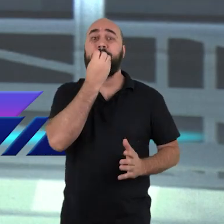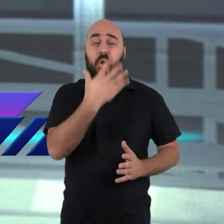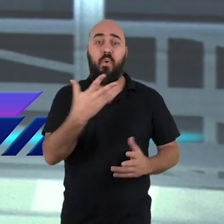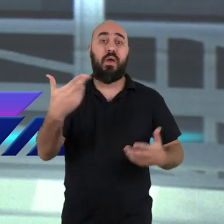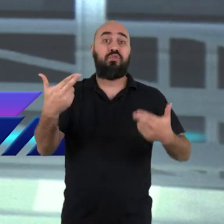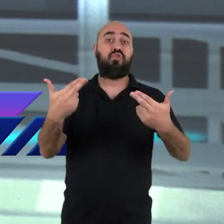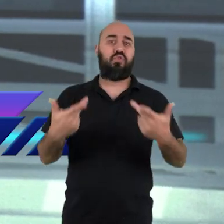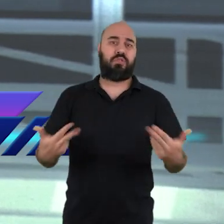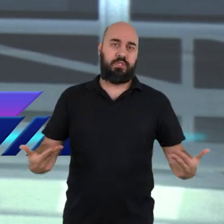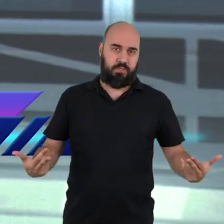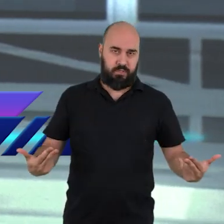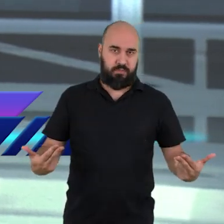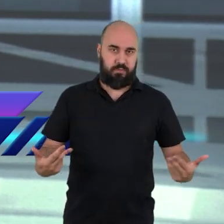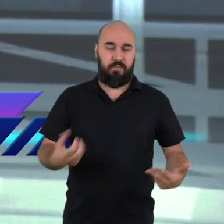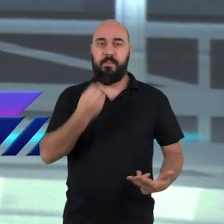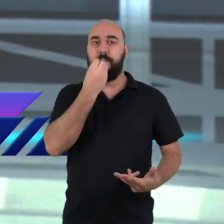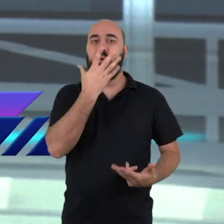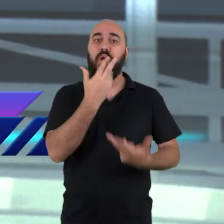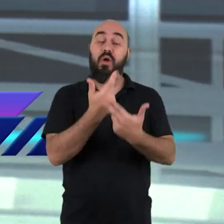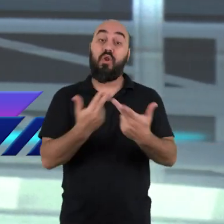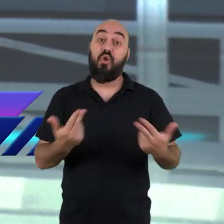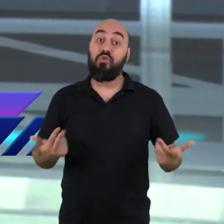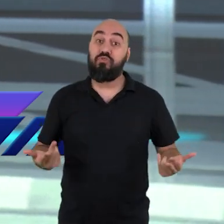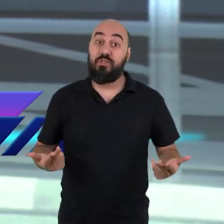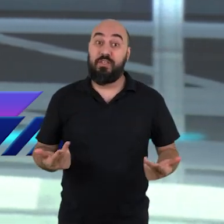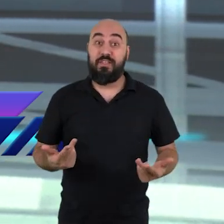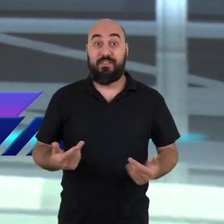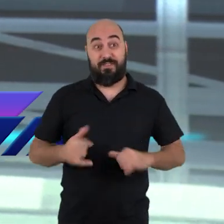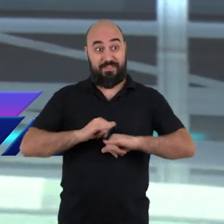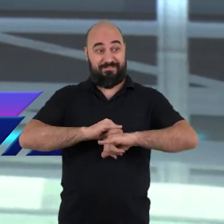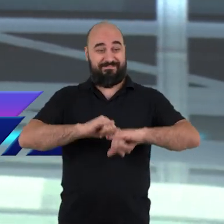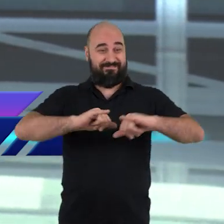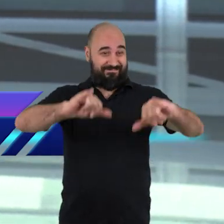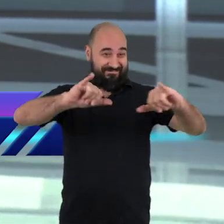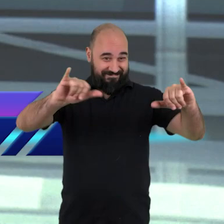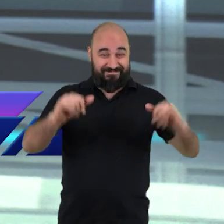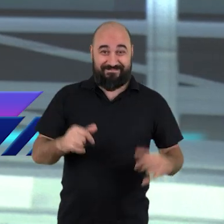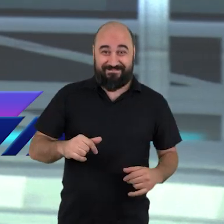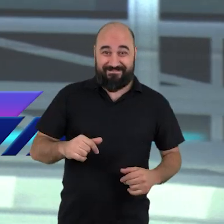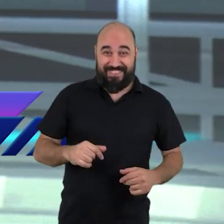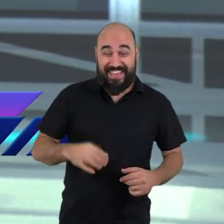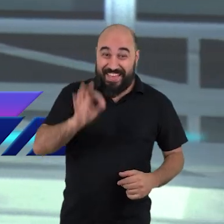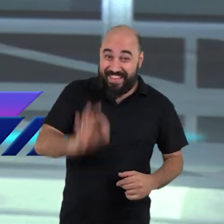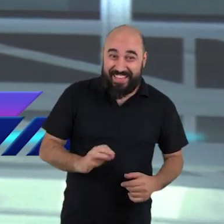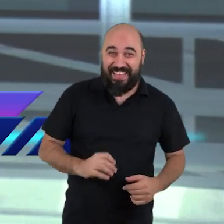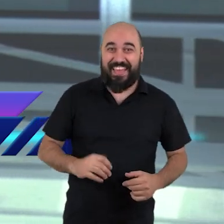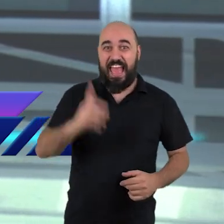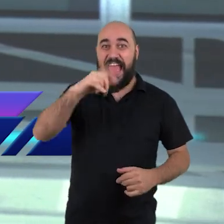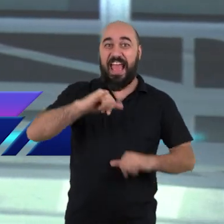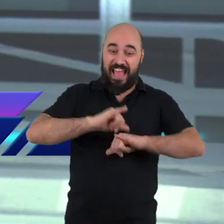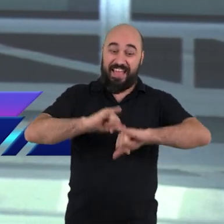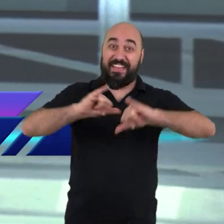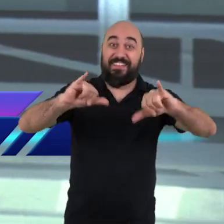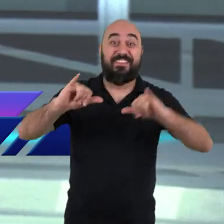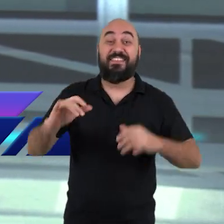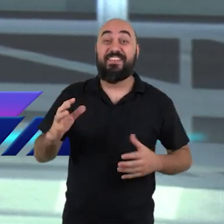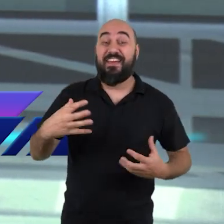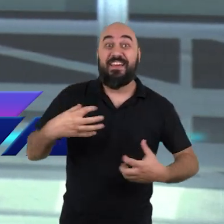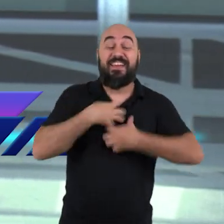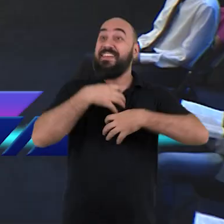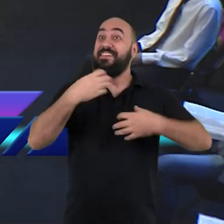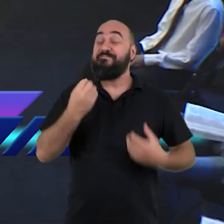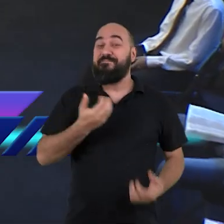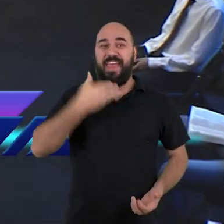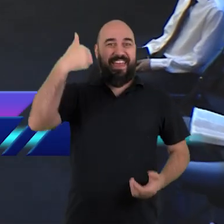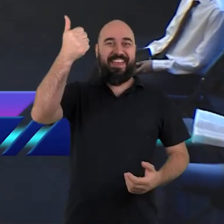pessoas. Porque o evangelho é em si a melhor e mais profunda notícia que o ser humano pode